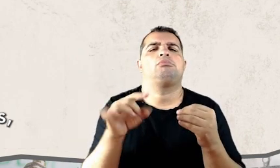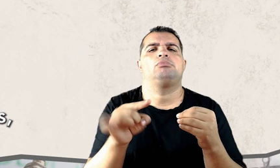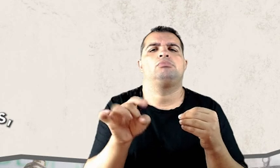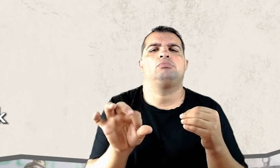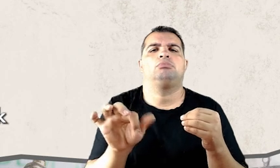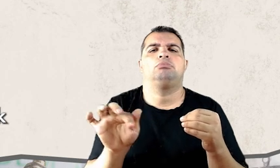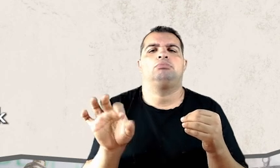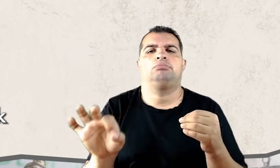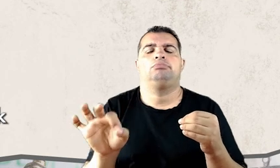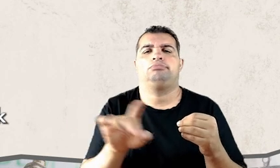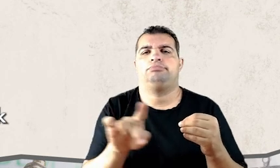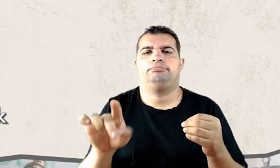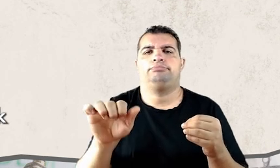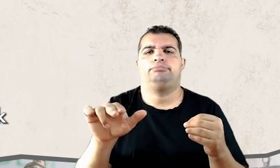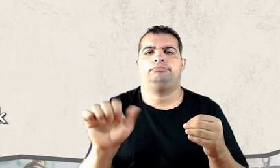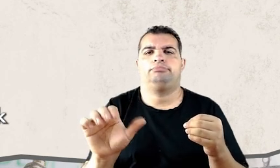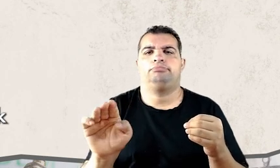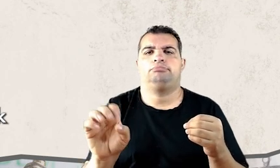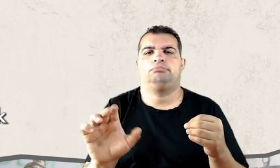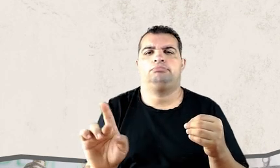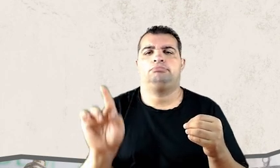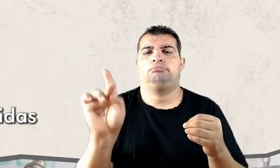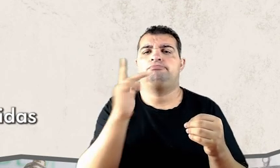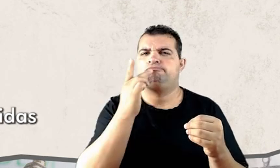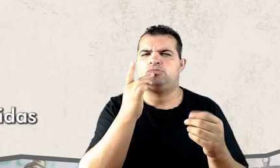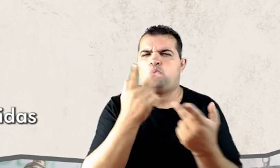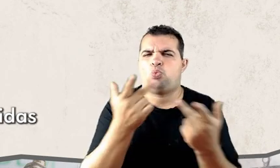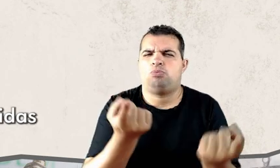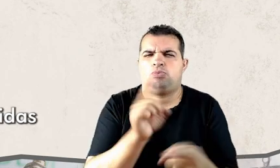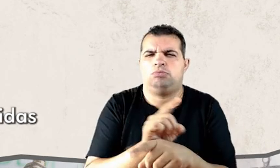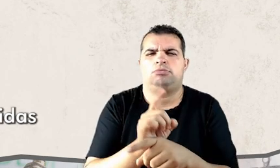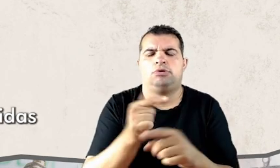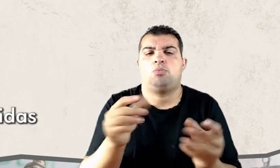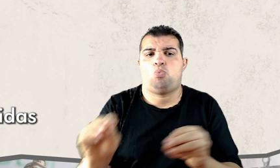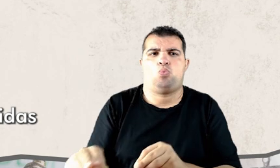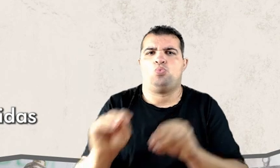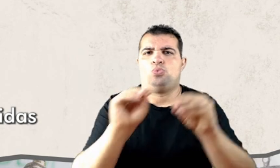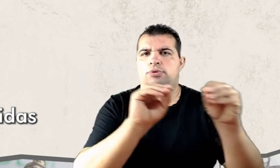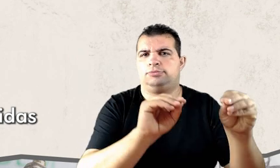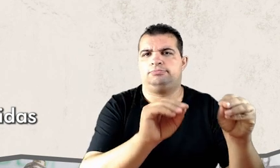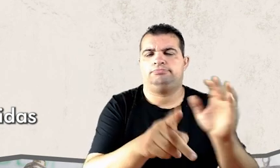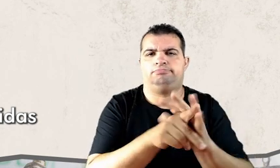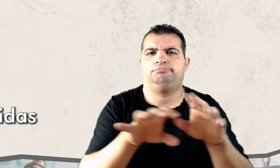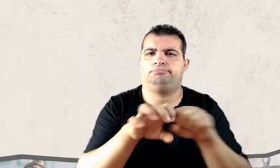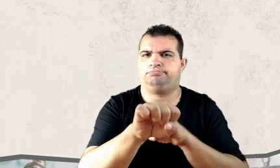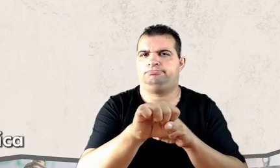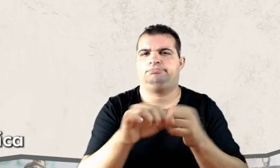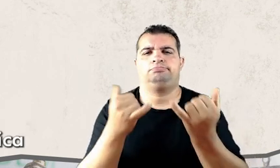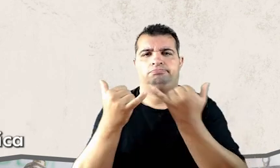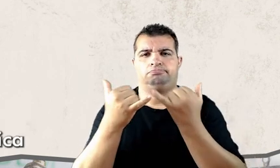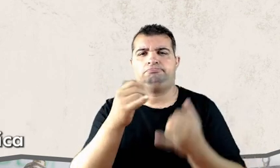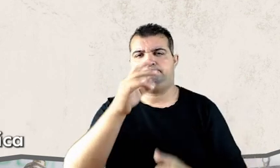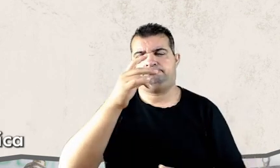anos 70, como a professora Ana Bock disse anteriormente, essas contradições são transferidas para a formação.